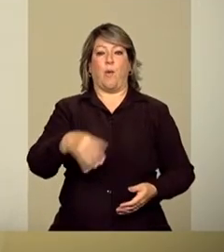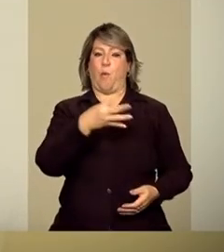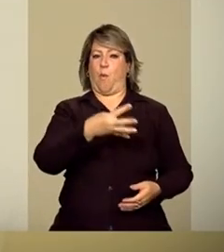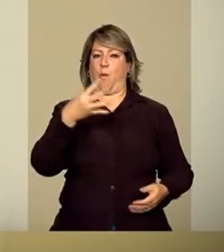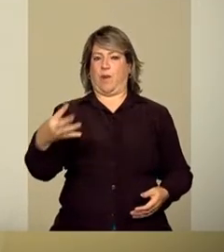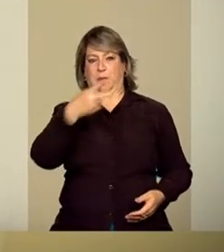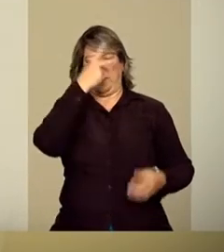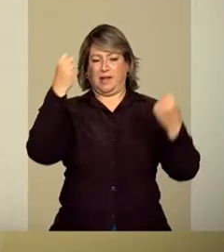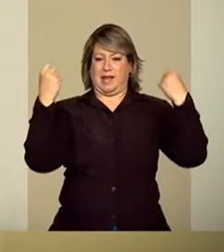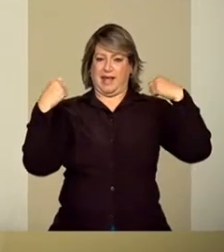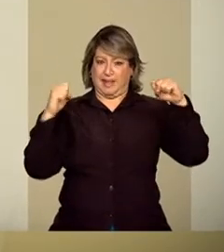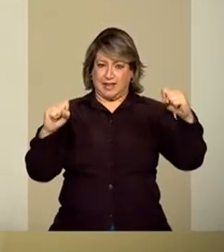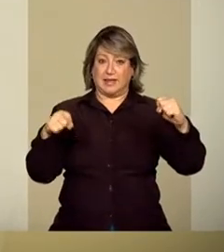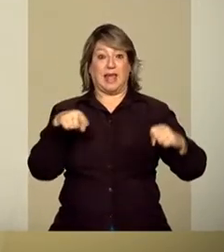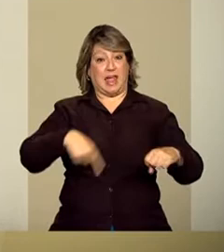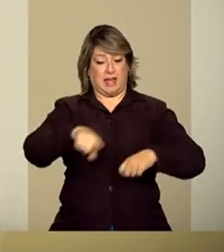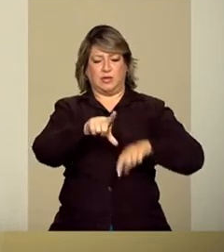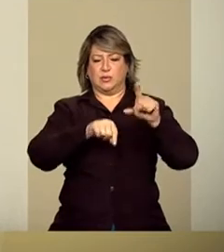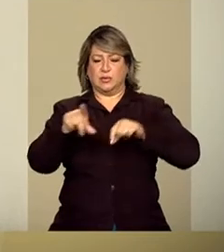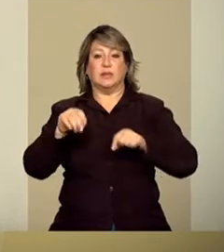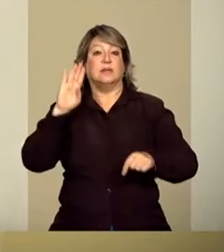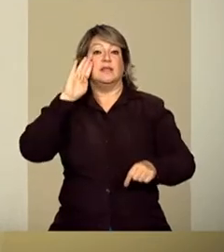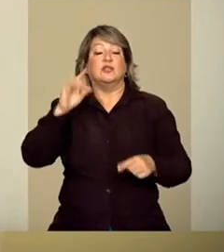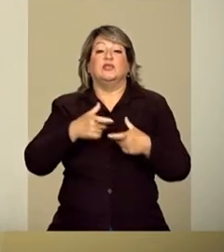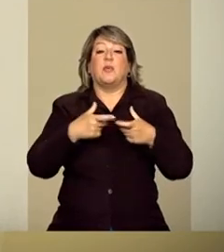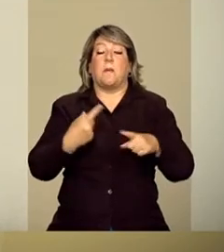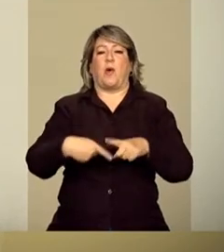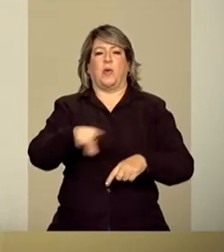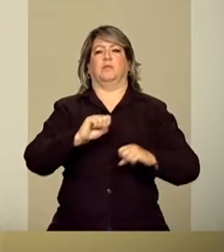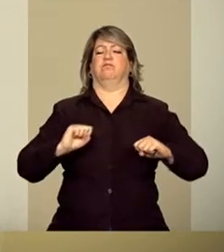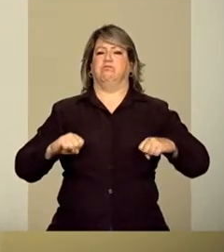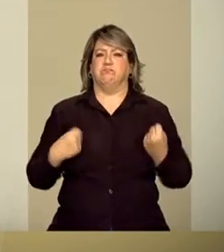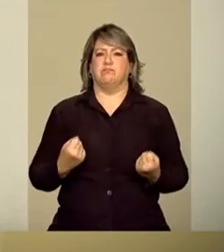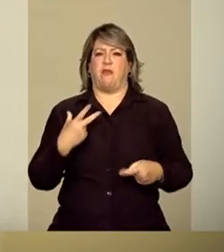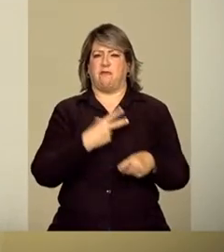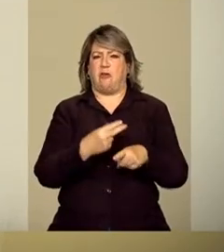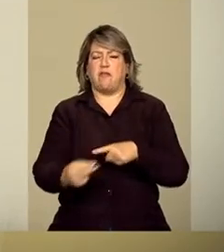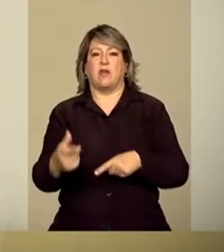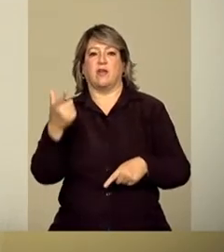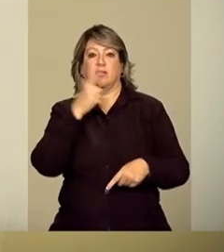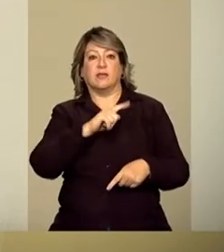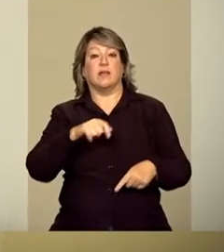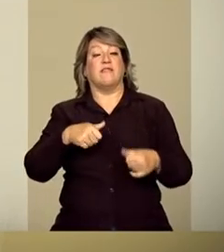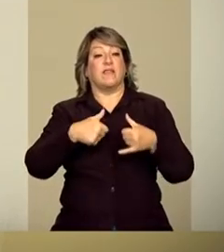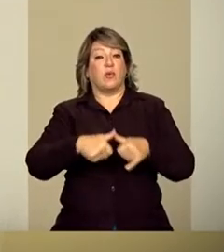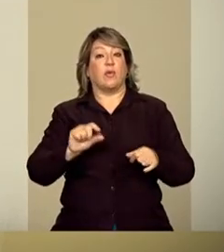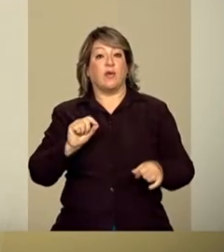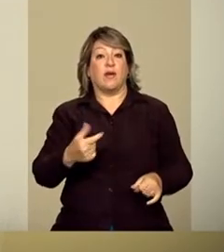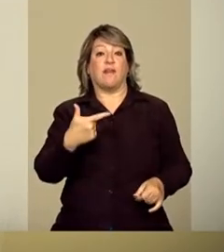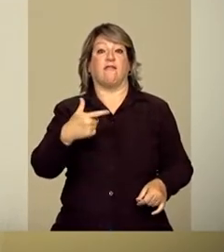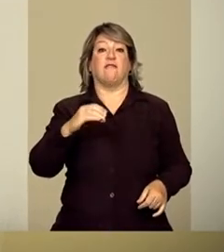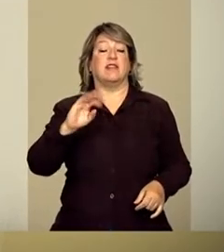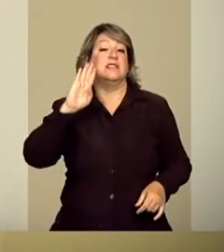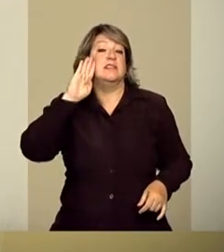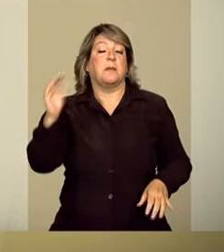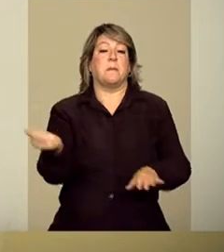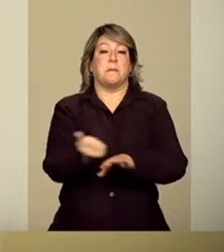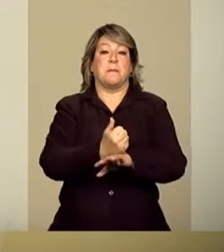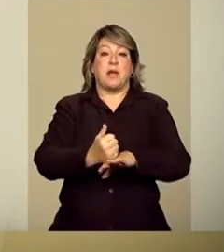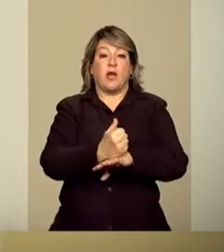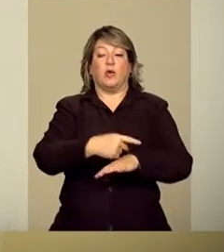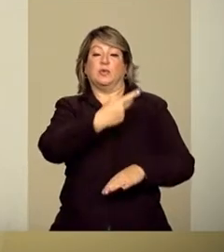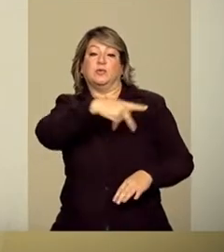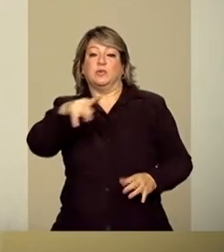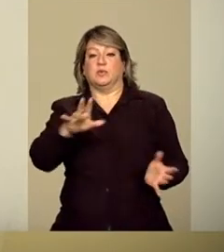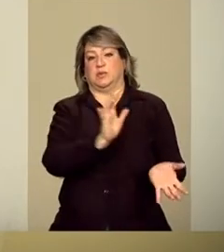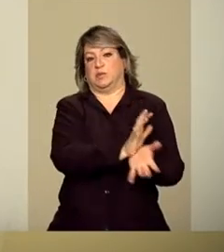paralímpicos. Eles foram selecionados graças ao excelente desempenho que tiveram em competições mundiais, o que os colocou